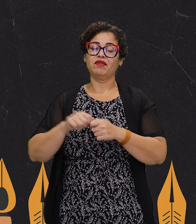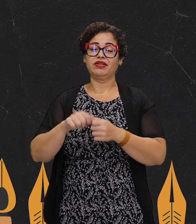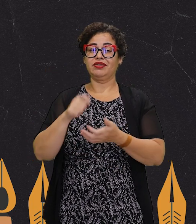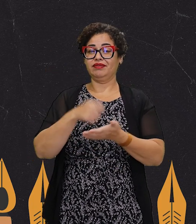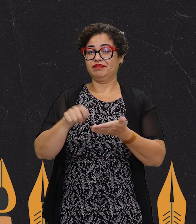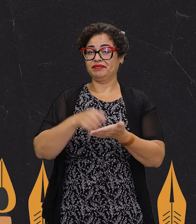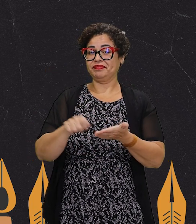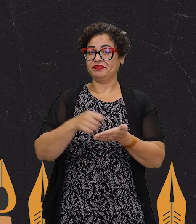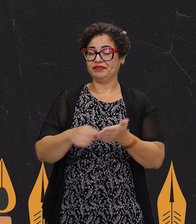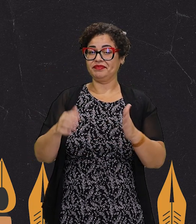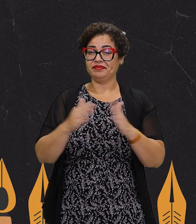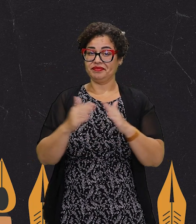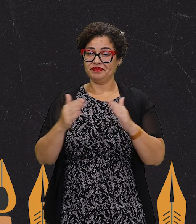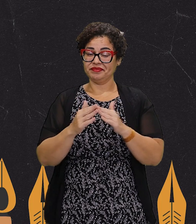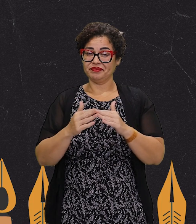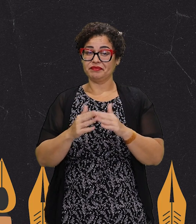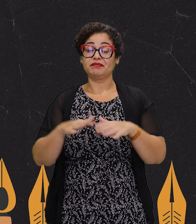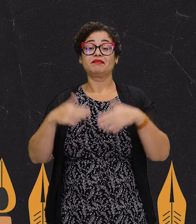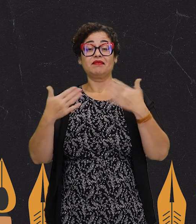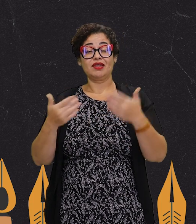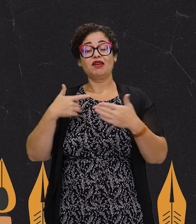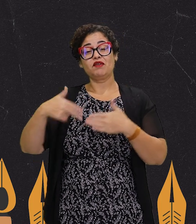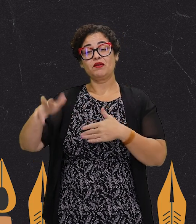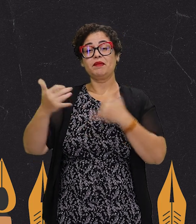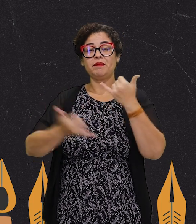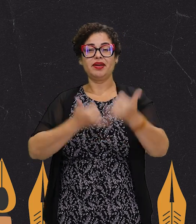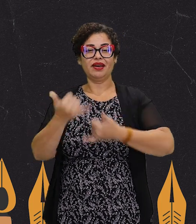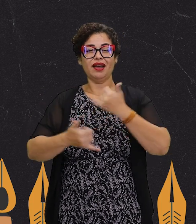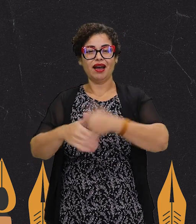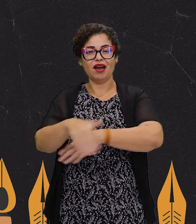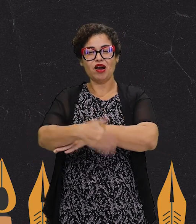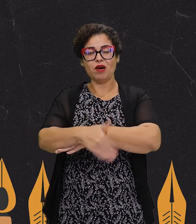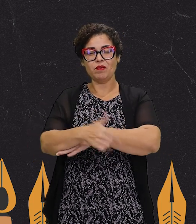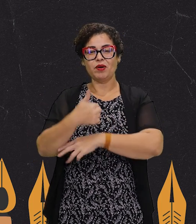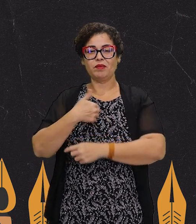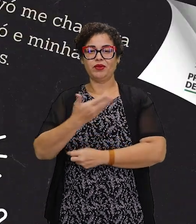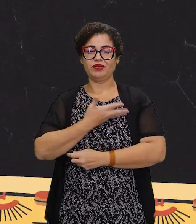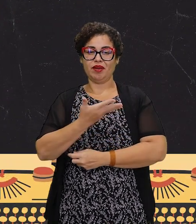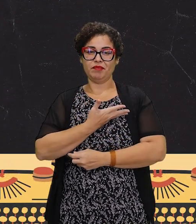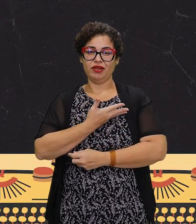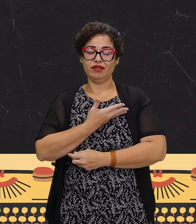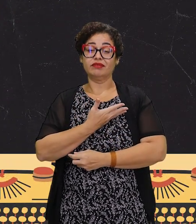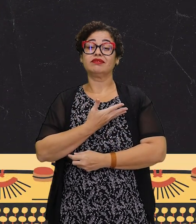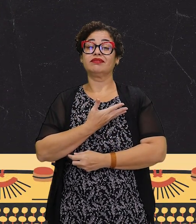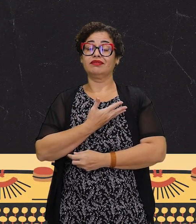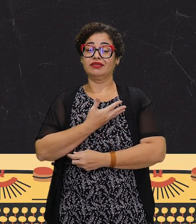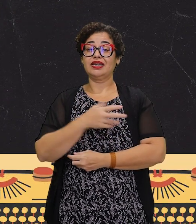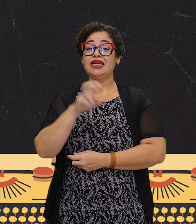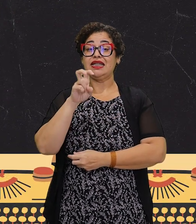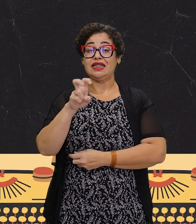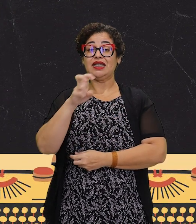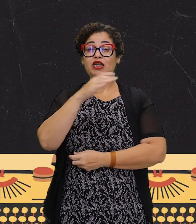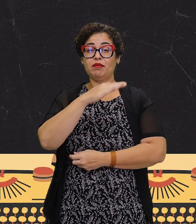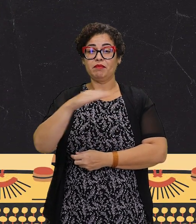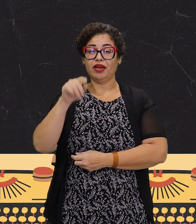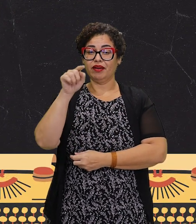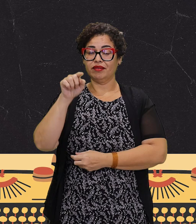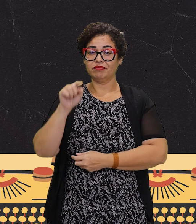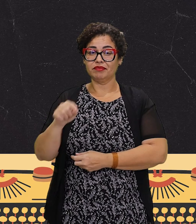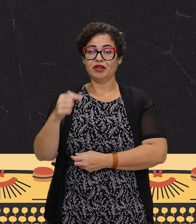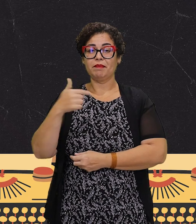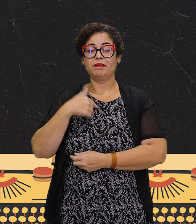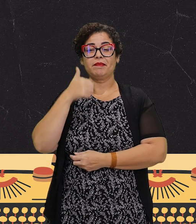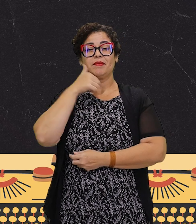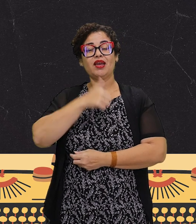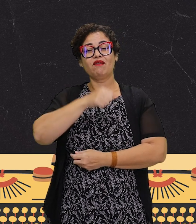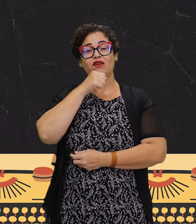fazia minha lição e ia para a rua brincar com meus amigos. Às 5h30 em